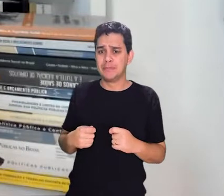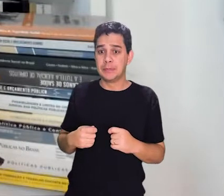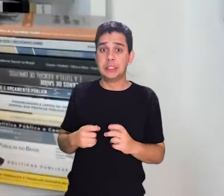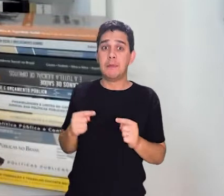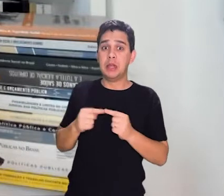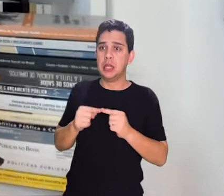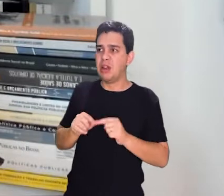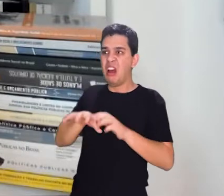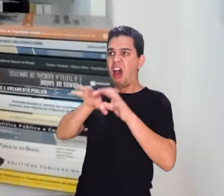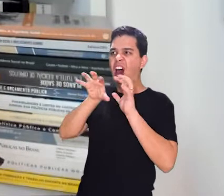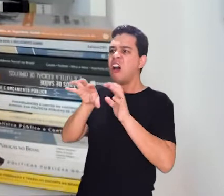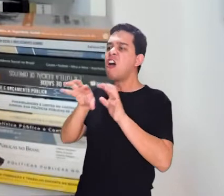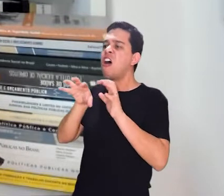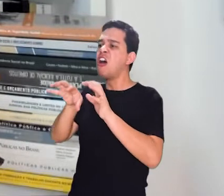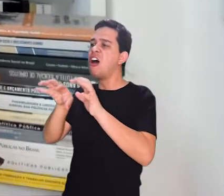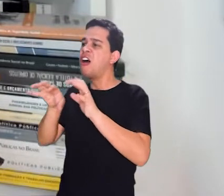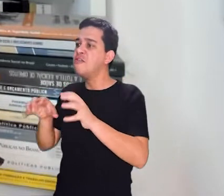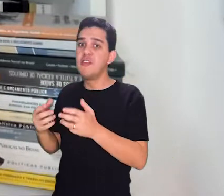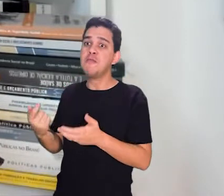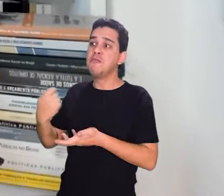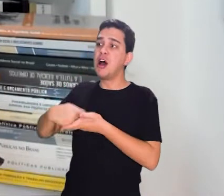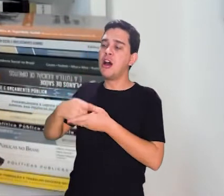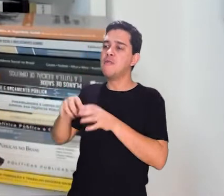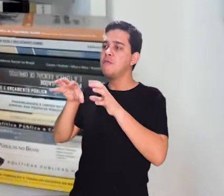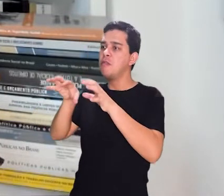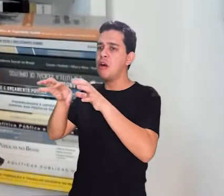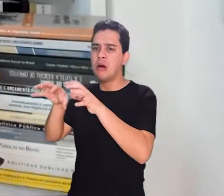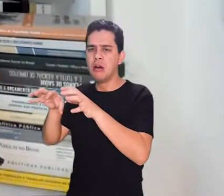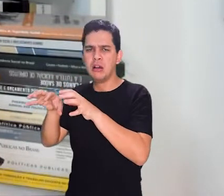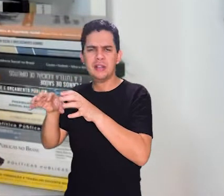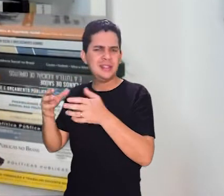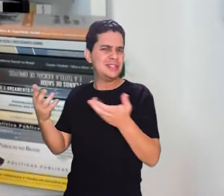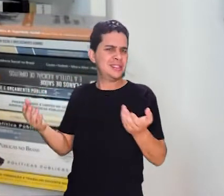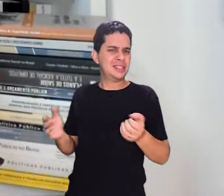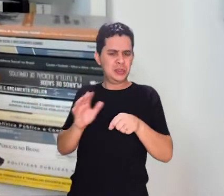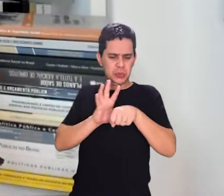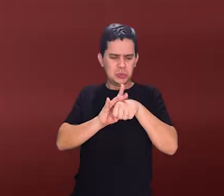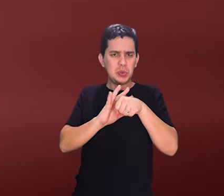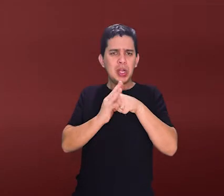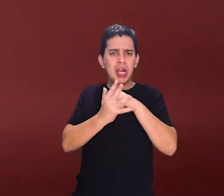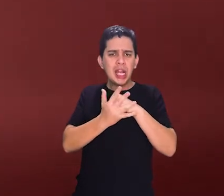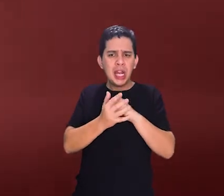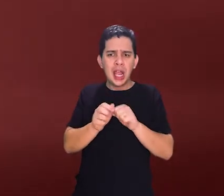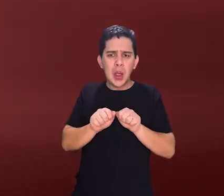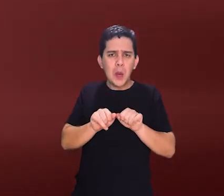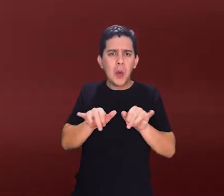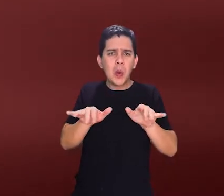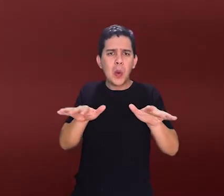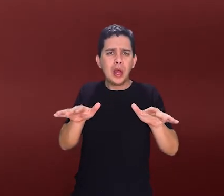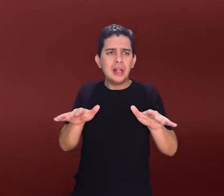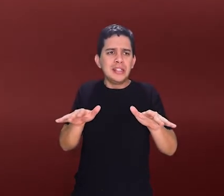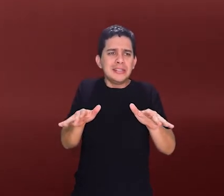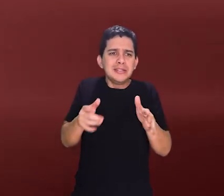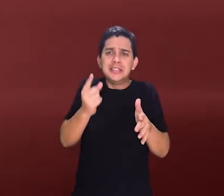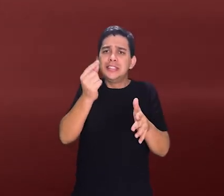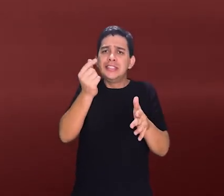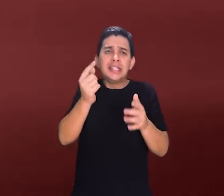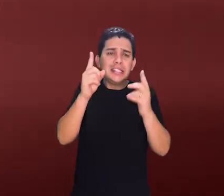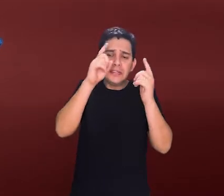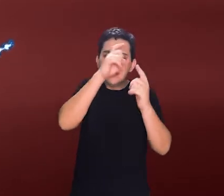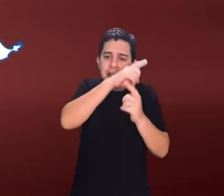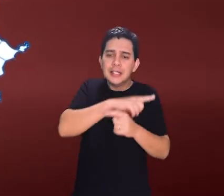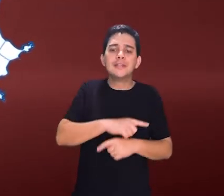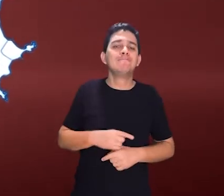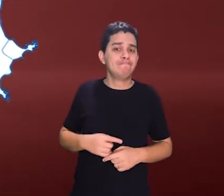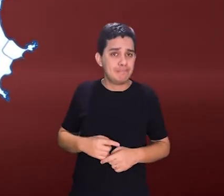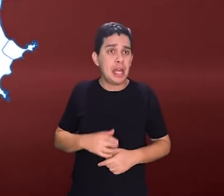pressão indevida sobre o ente público no curso de uma pandemia, colocando em risco a preservação da saúde dos municípios